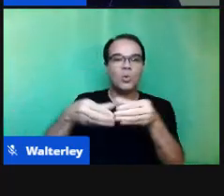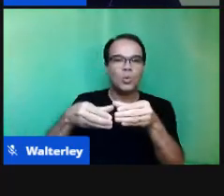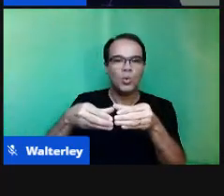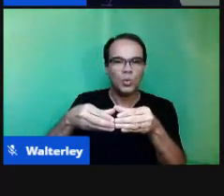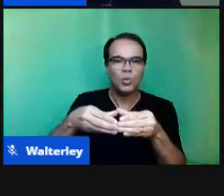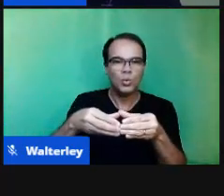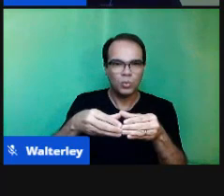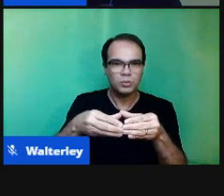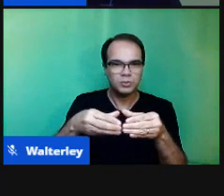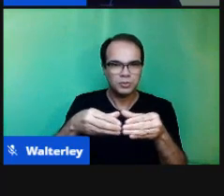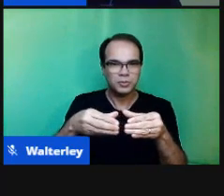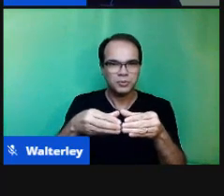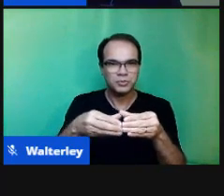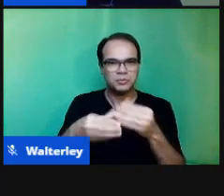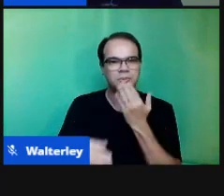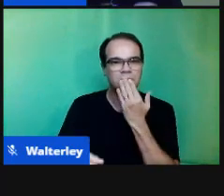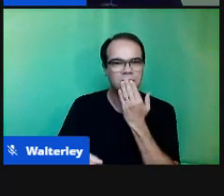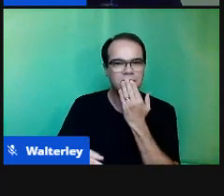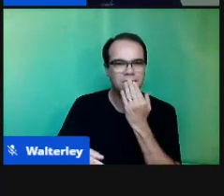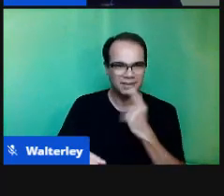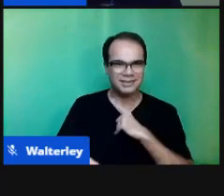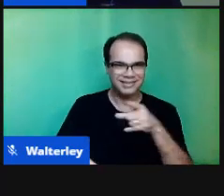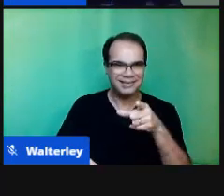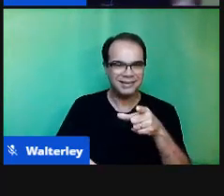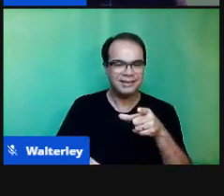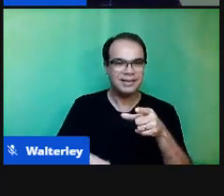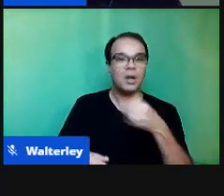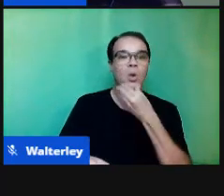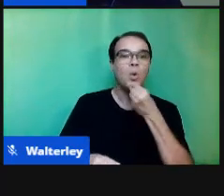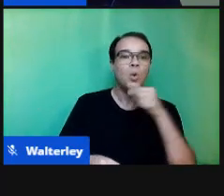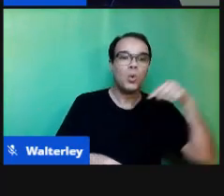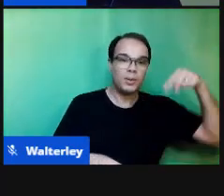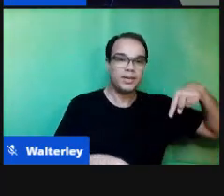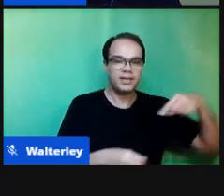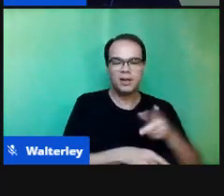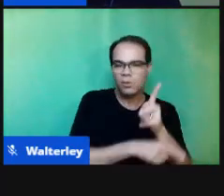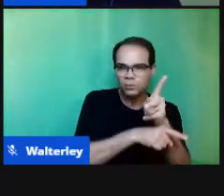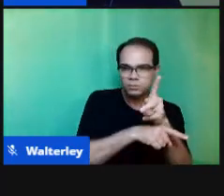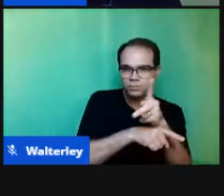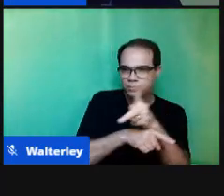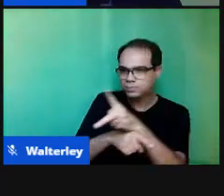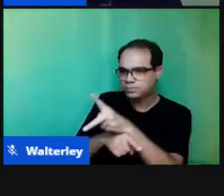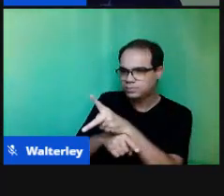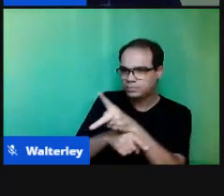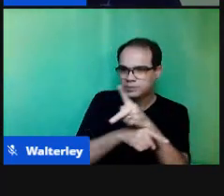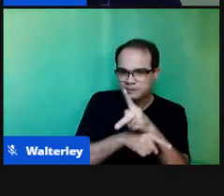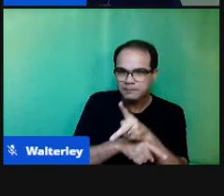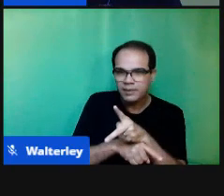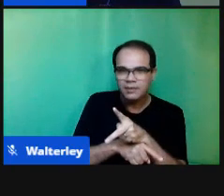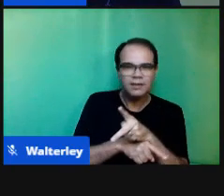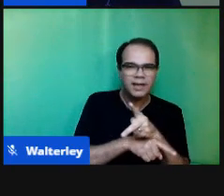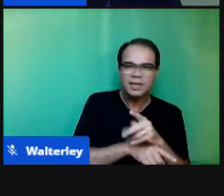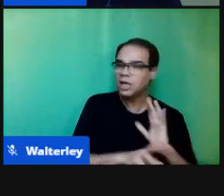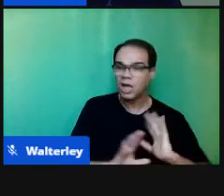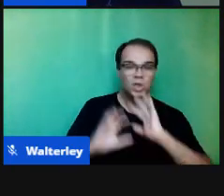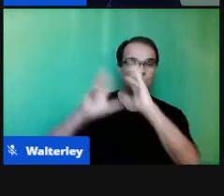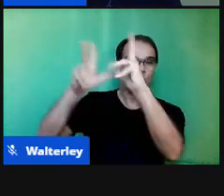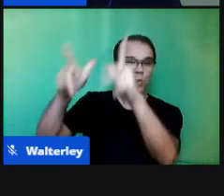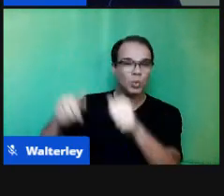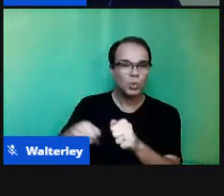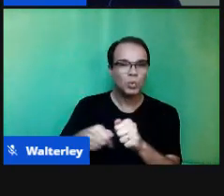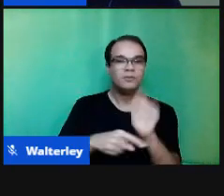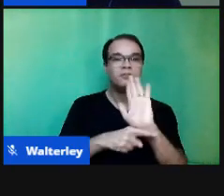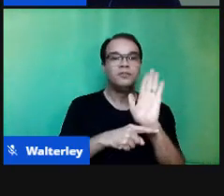essas expedições e gerou 6 filmes: Os Sertões de Mato Grosso, Sertões de Santa Cruz,